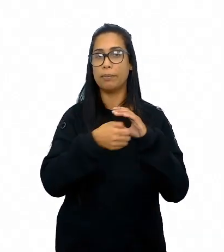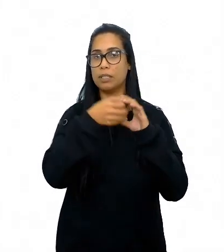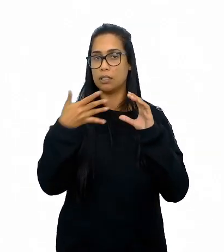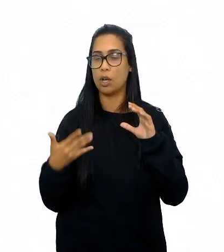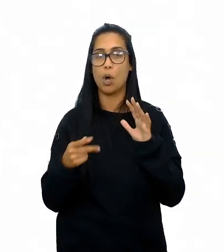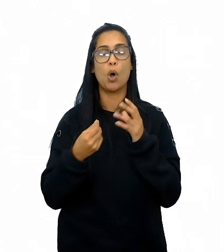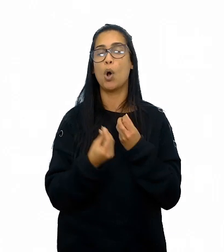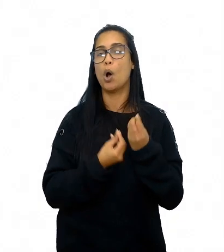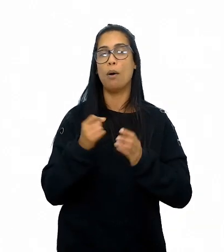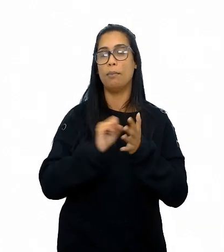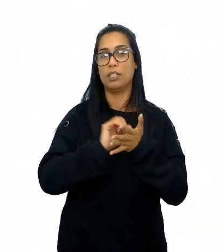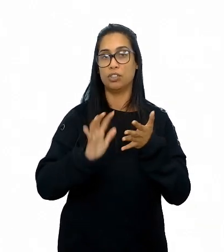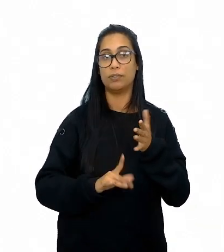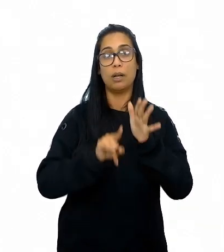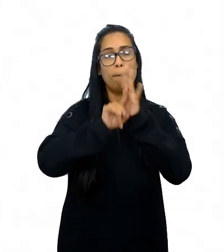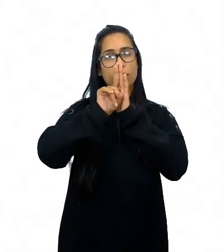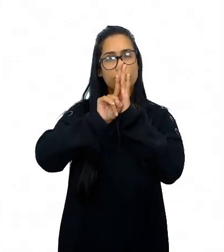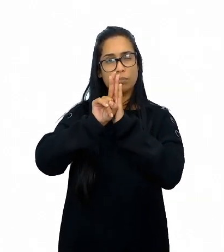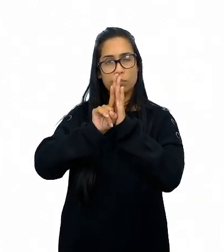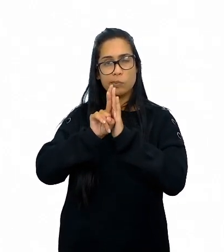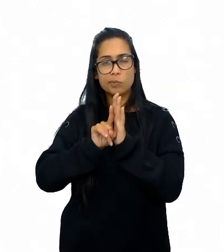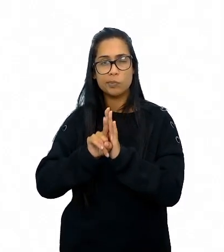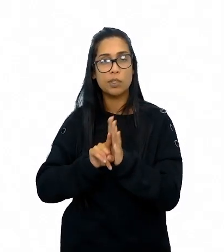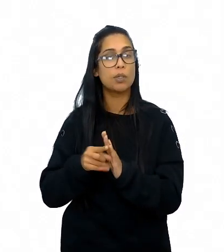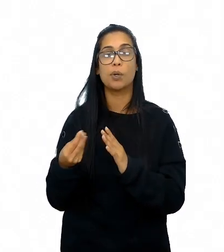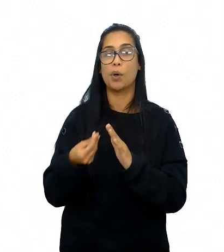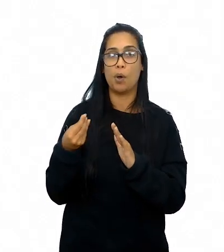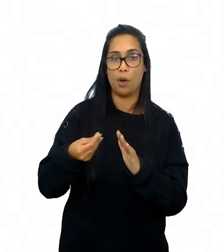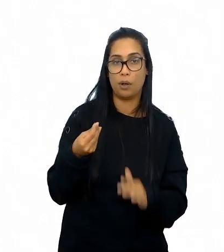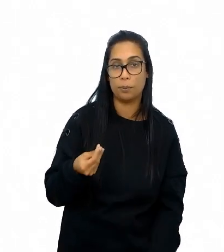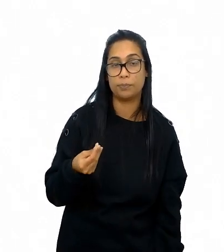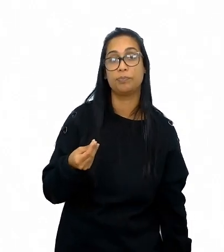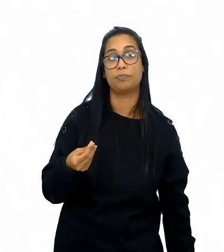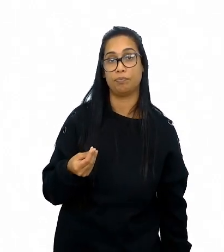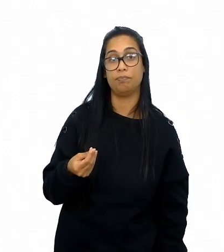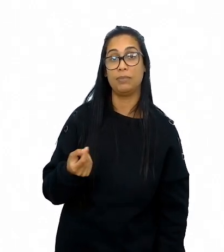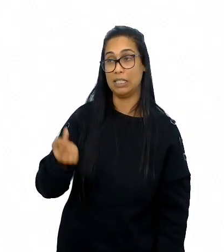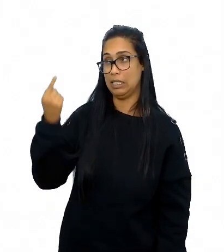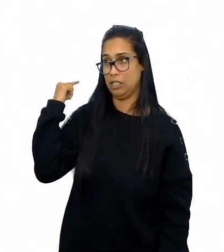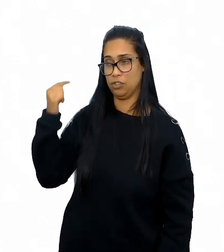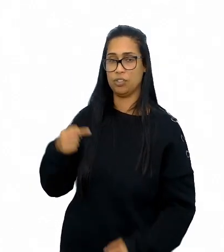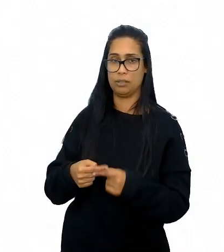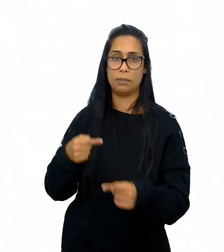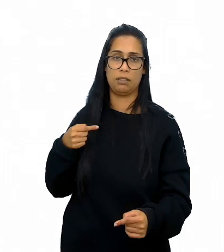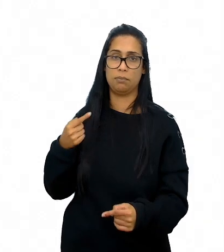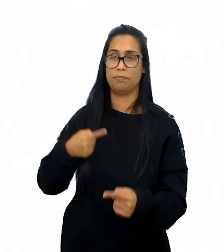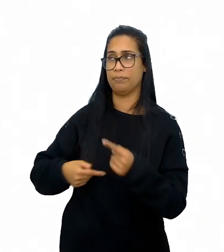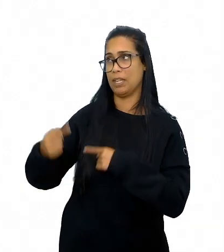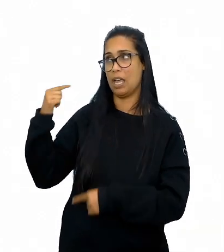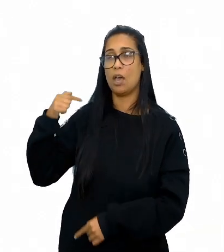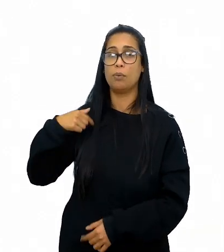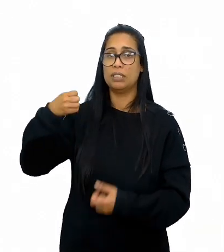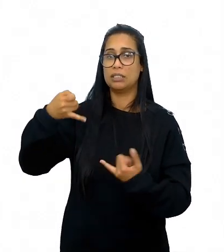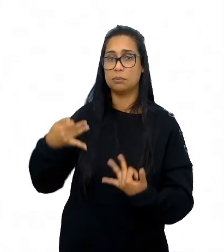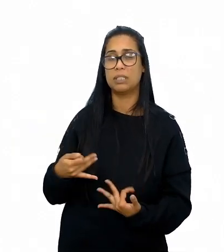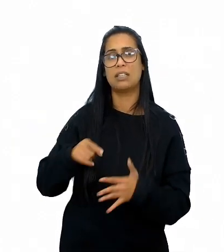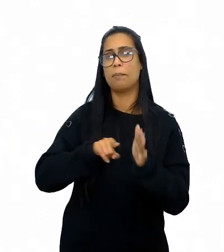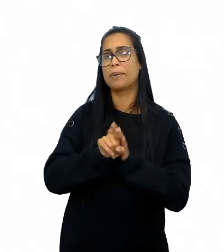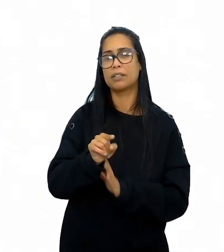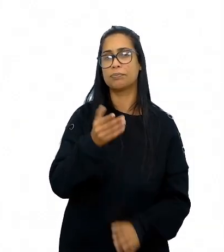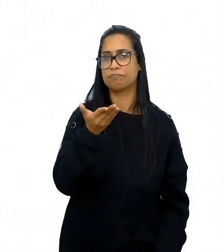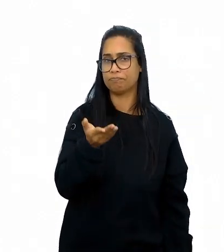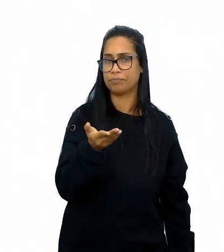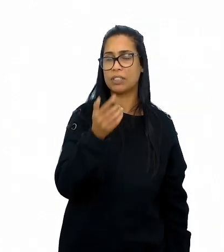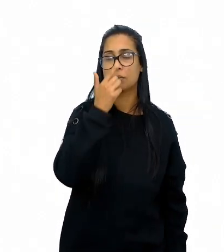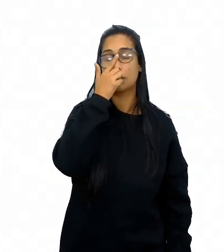de uma atividade investigativa. Na minha formação passada, na formação de etapa, eu até fiz aquele questionamento, né? Será